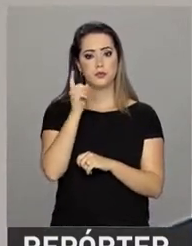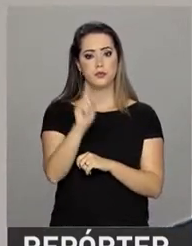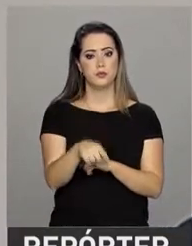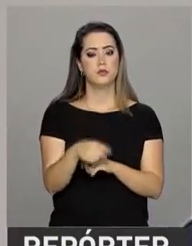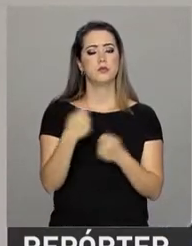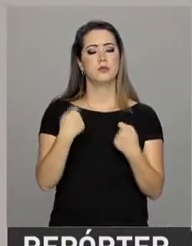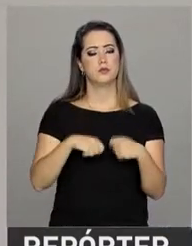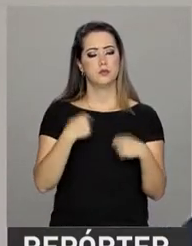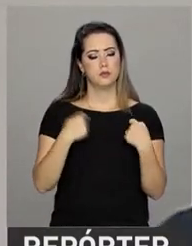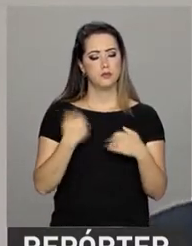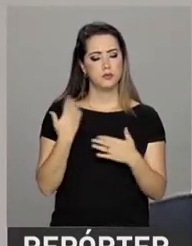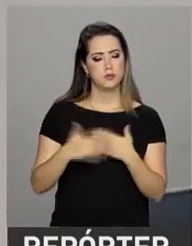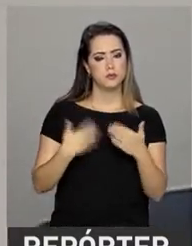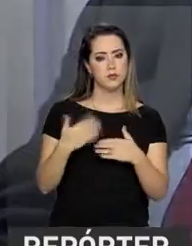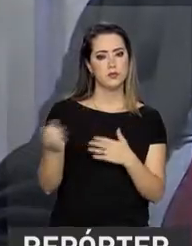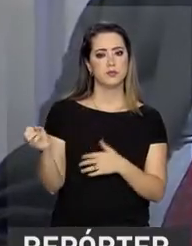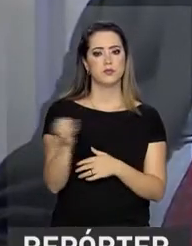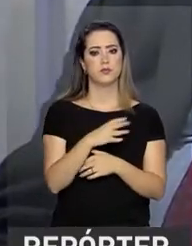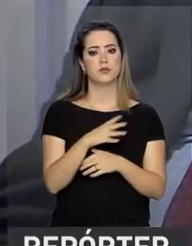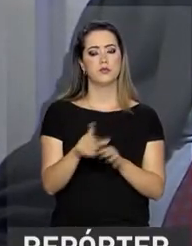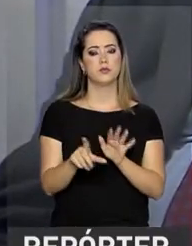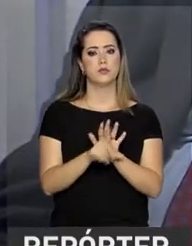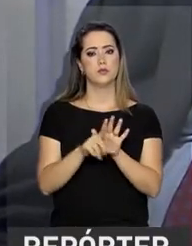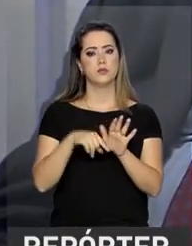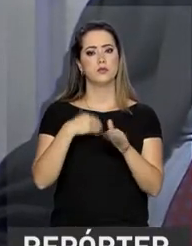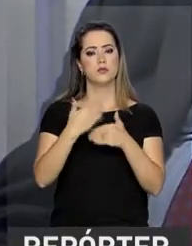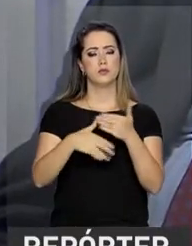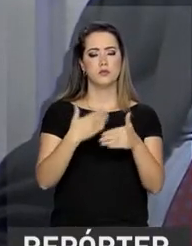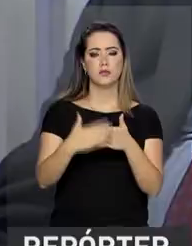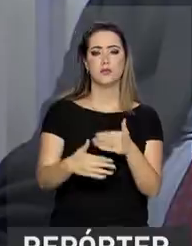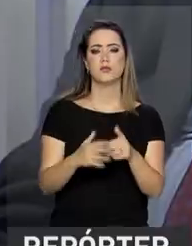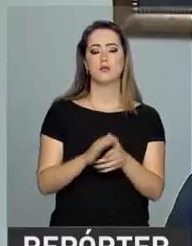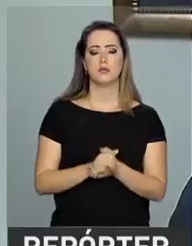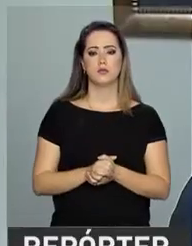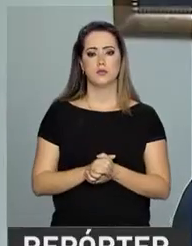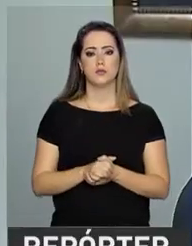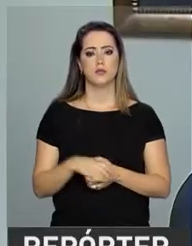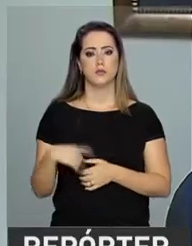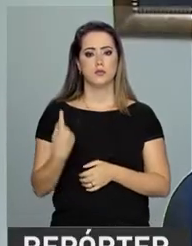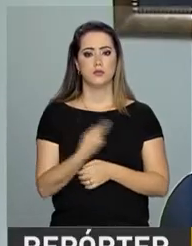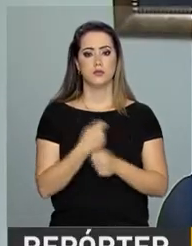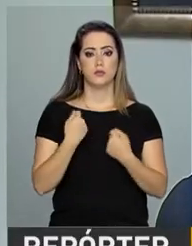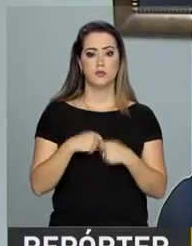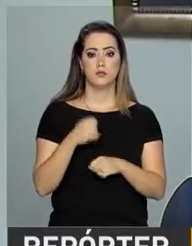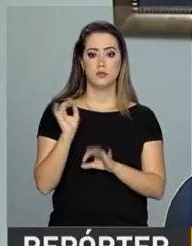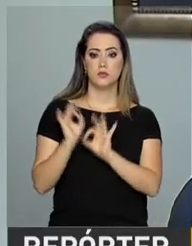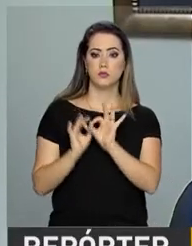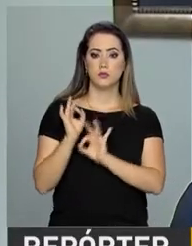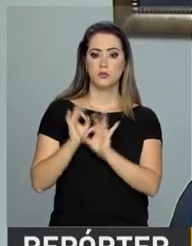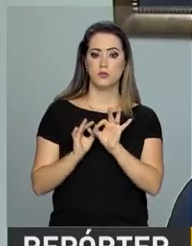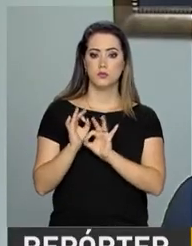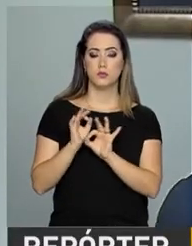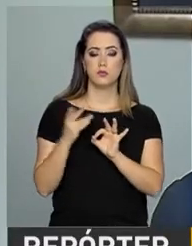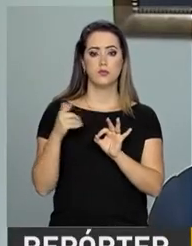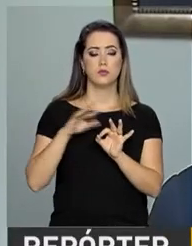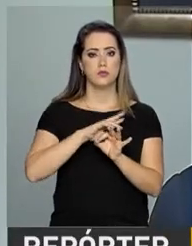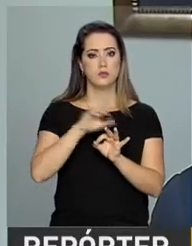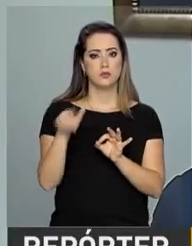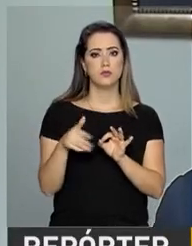ser indispensável a modernização de marcos legais do setor nós precisamos ter uma regulação que